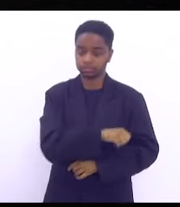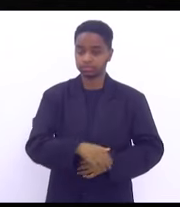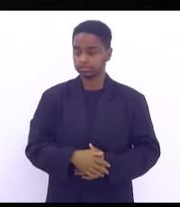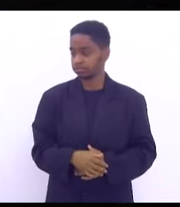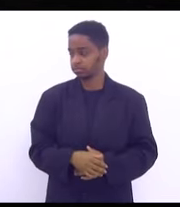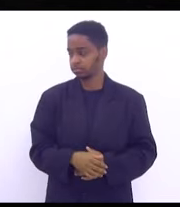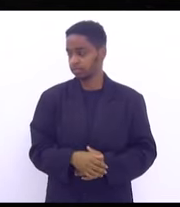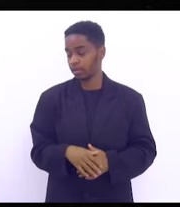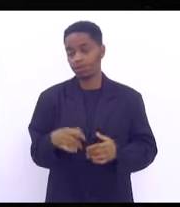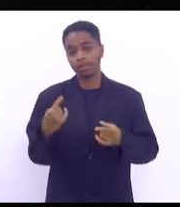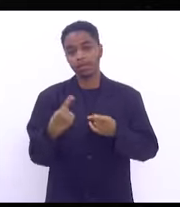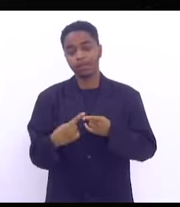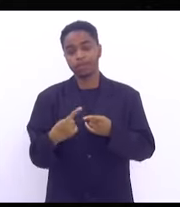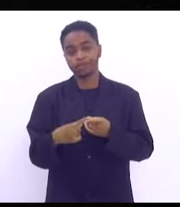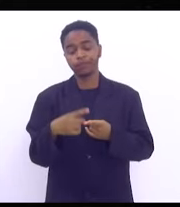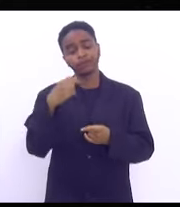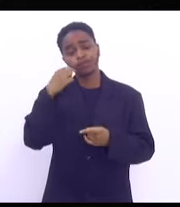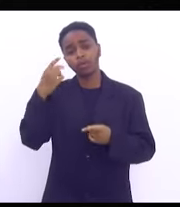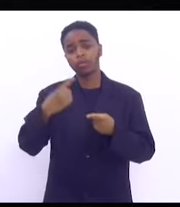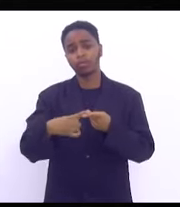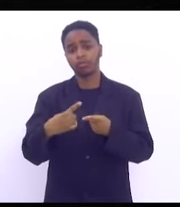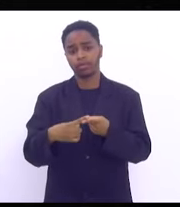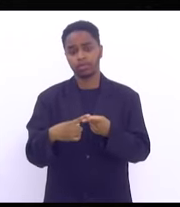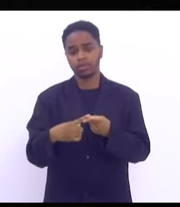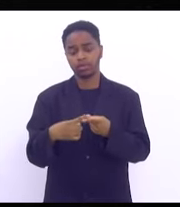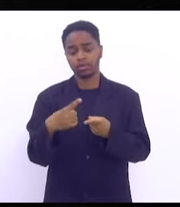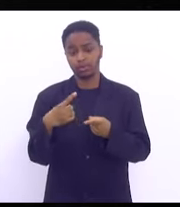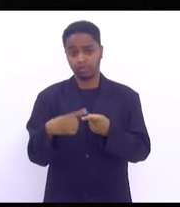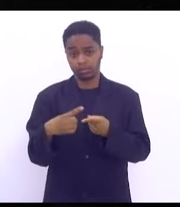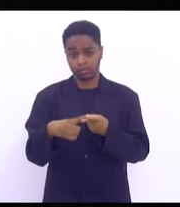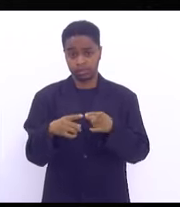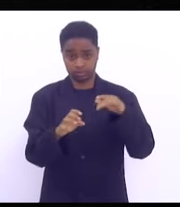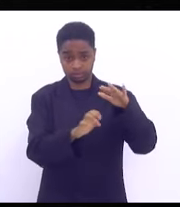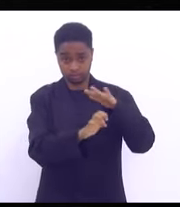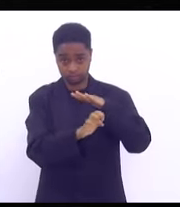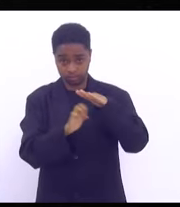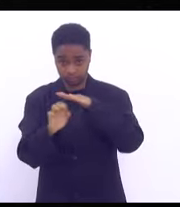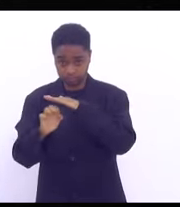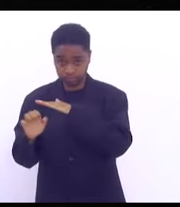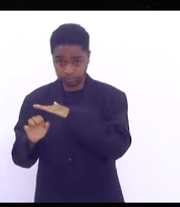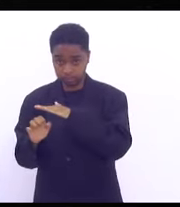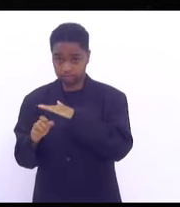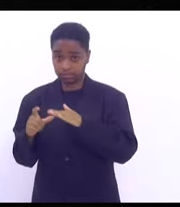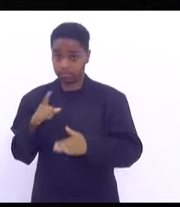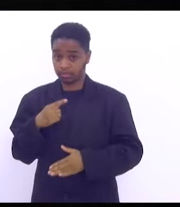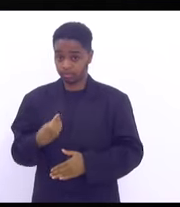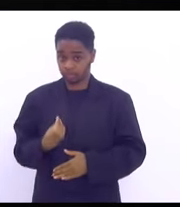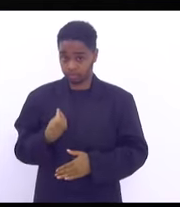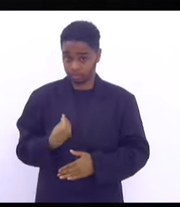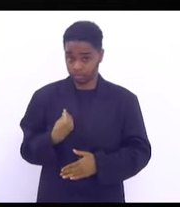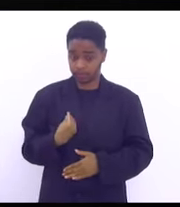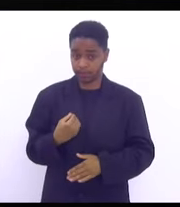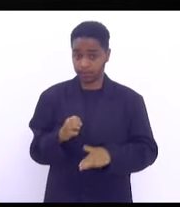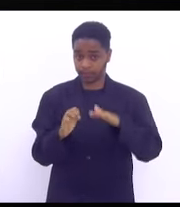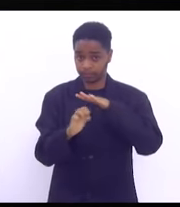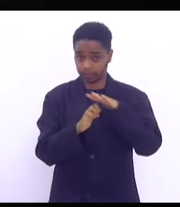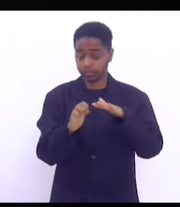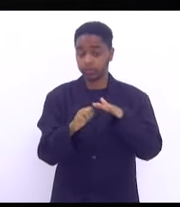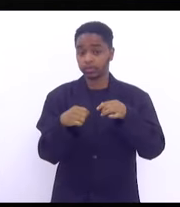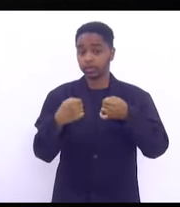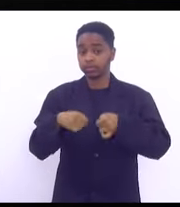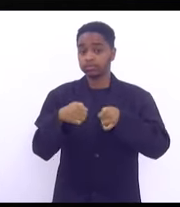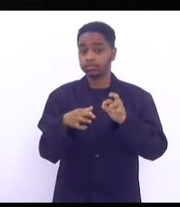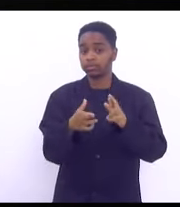Mas vergonhoso por quê? Porque essas agências que existem, essas concessionárias, teriam que